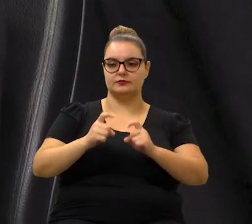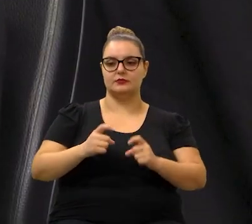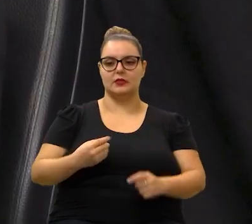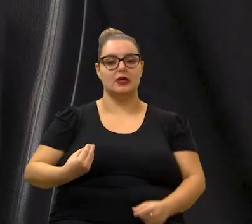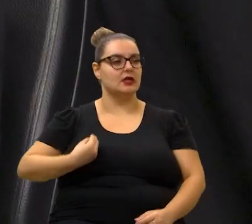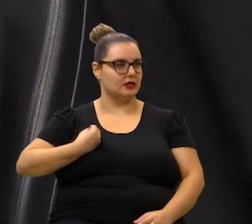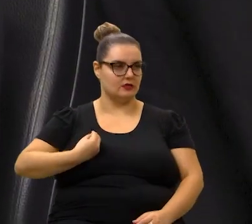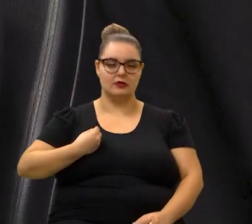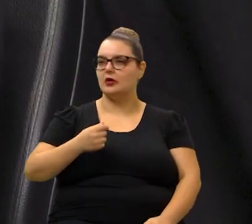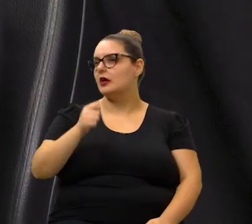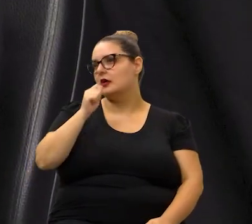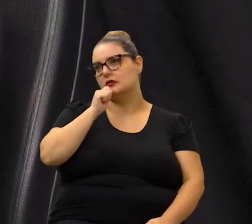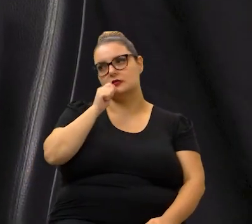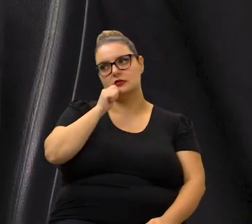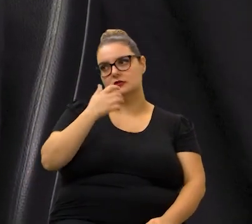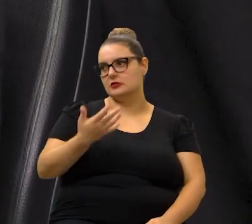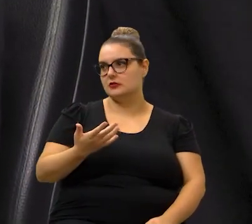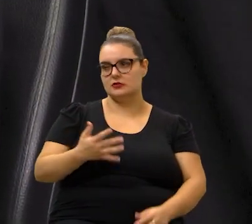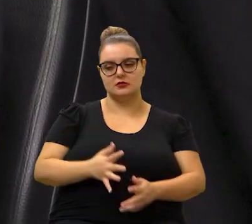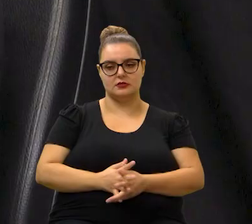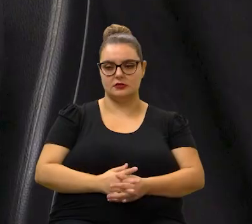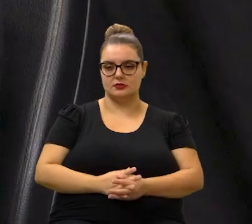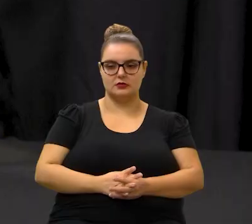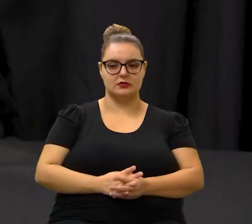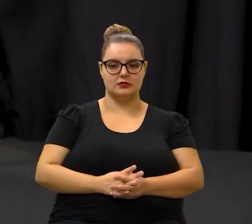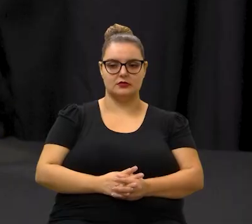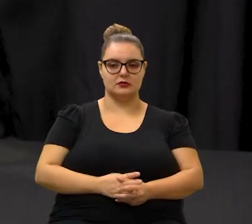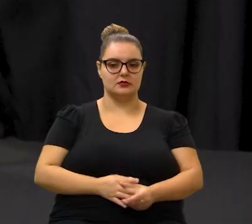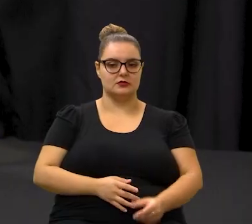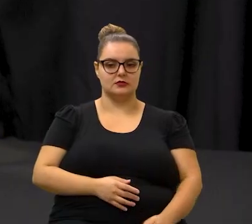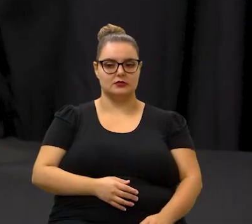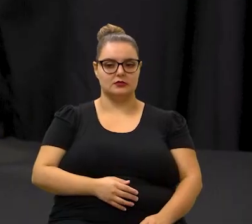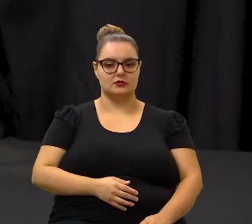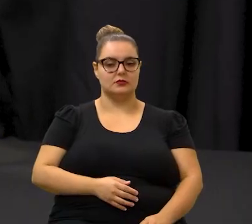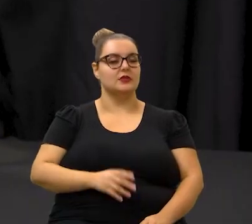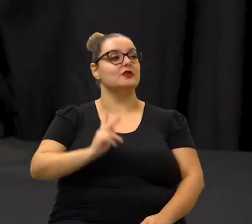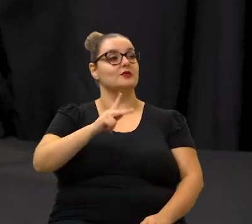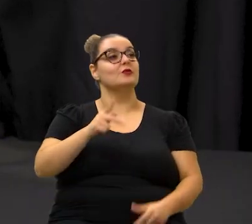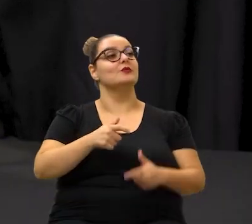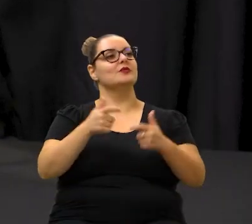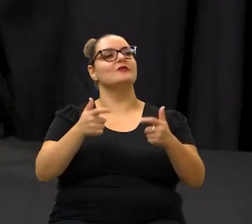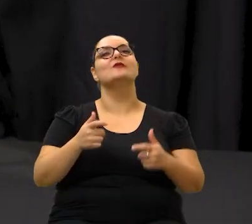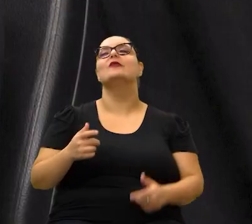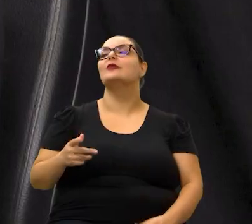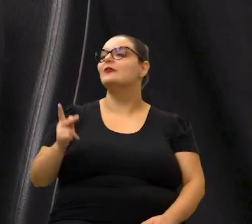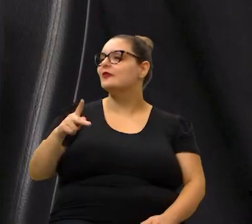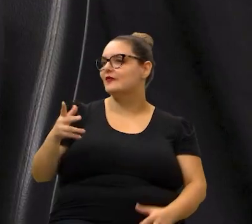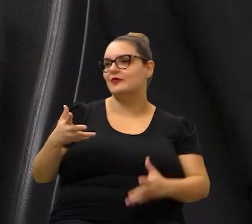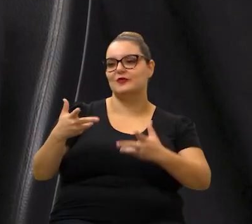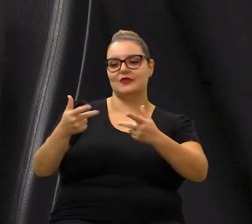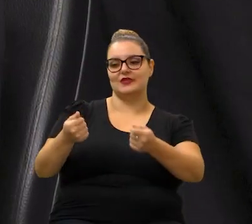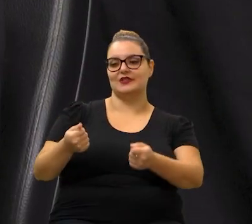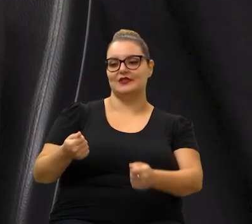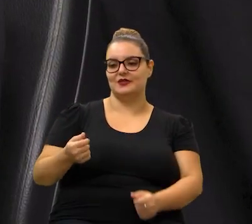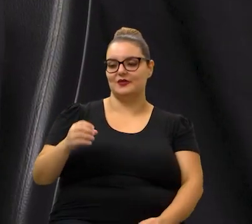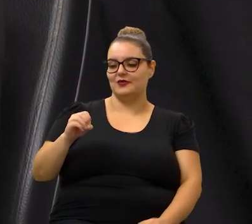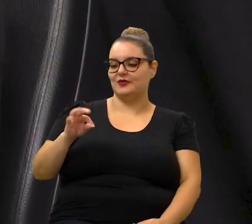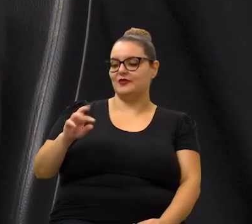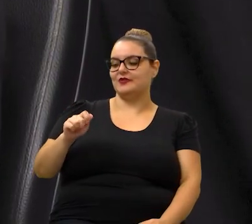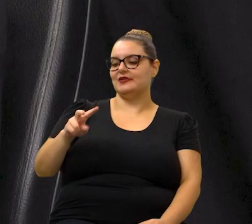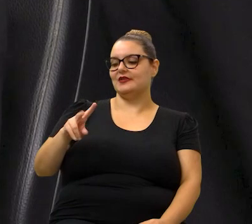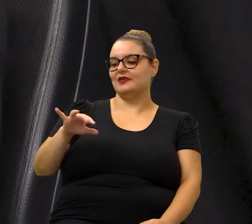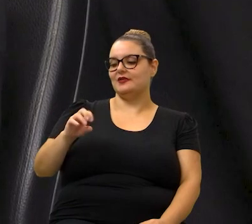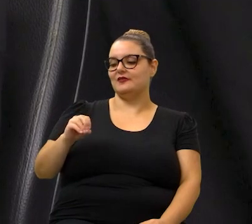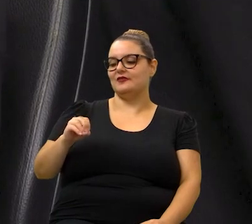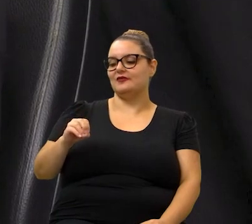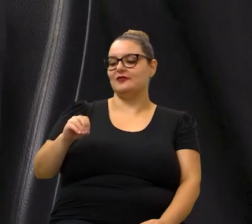Conselho não é mais Vivo Vivo entendi mas foi um grande Professor foi um grande Professor Otávio Justiniano